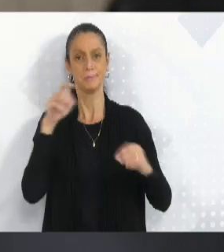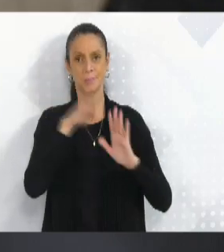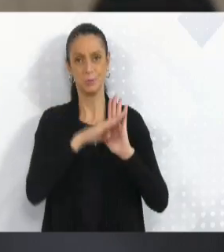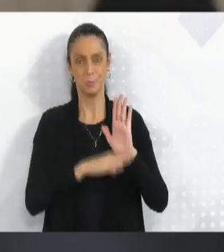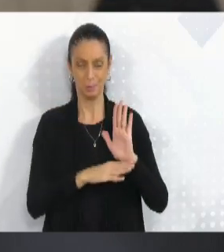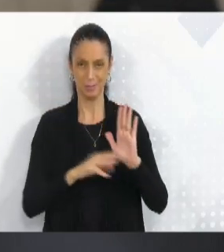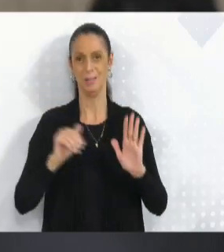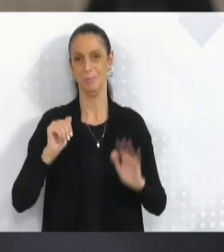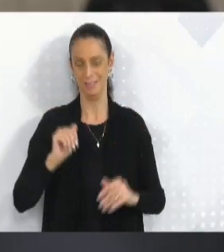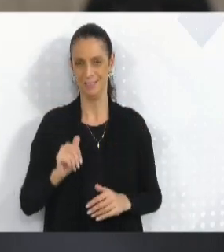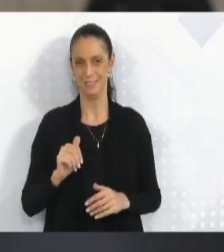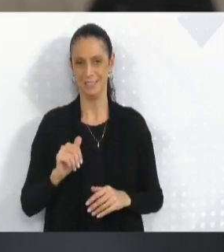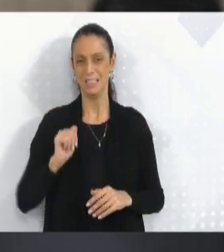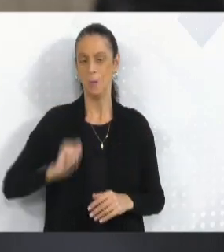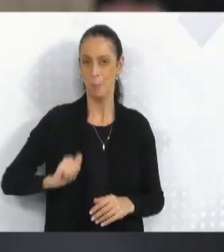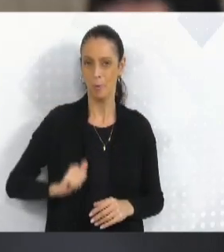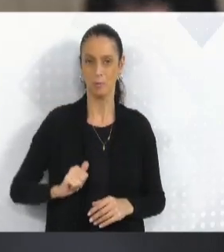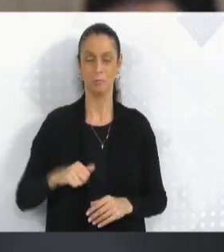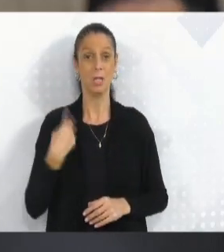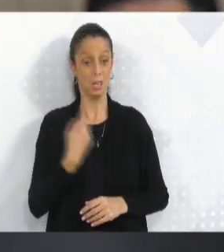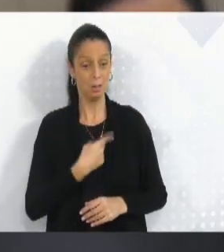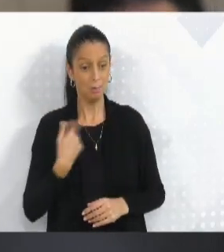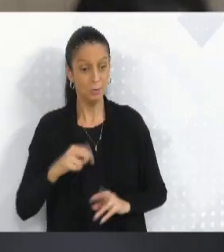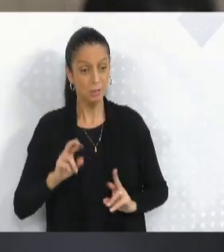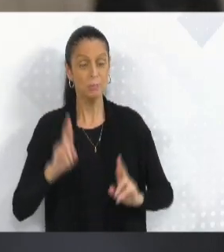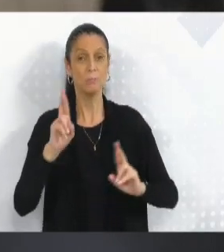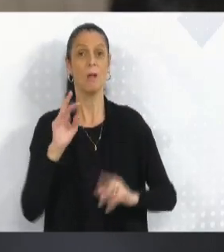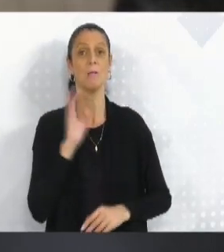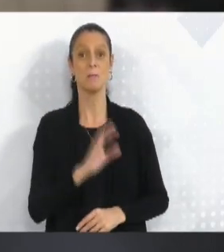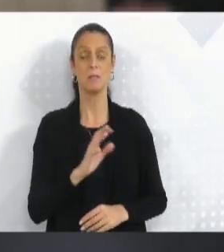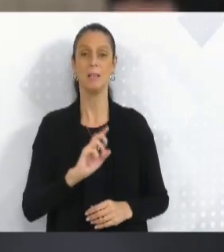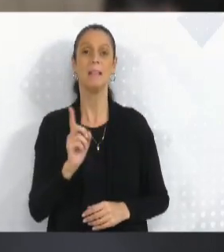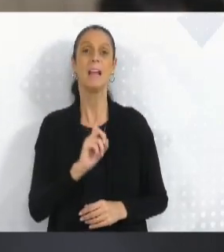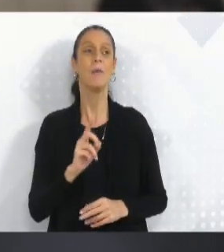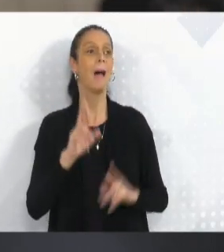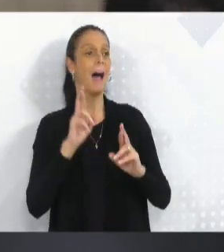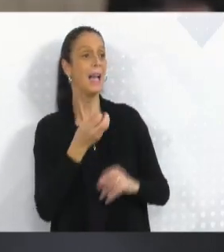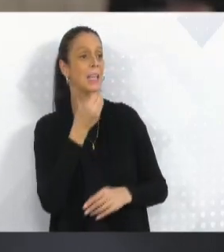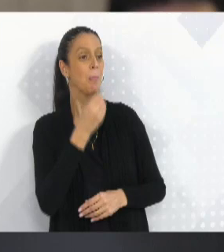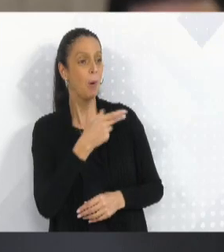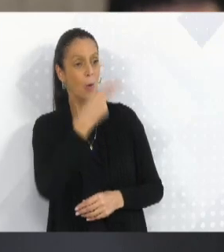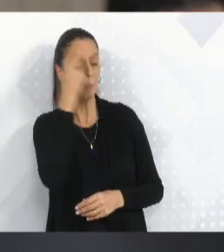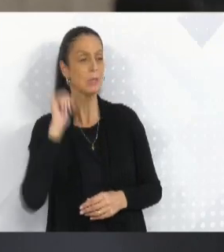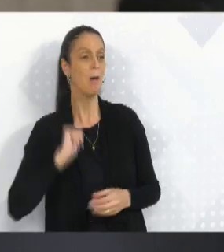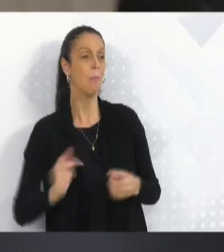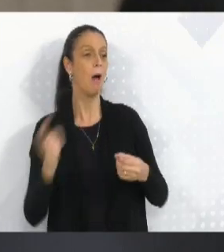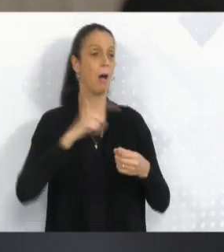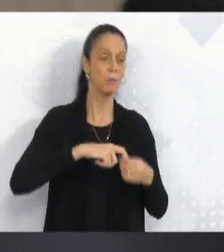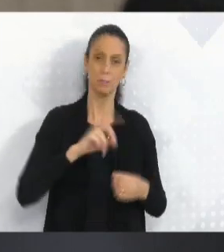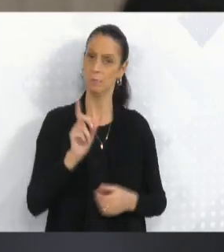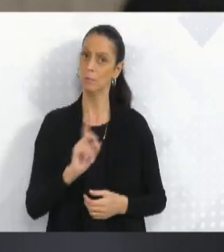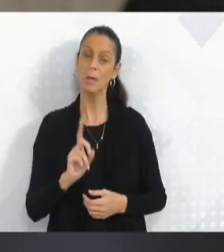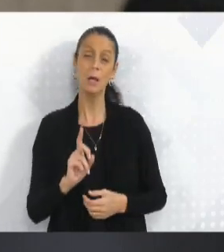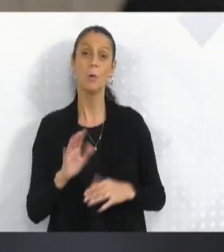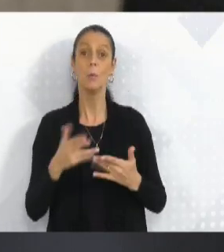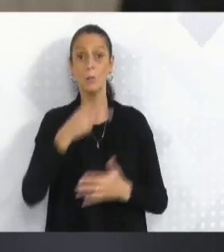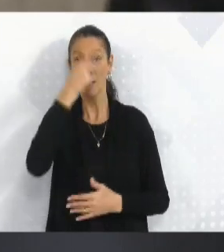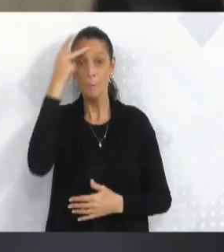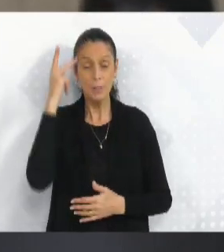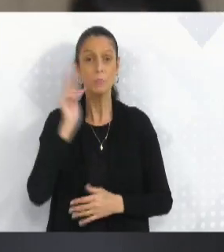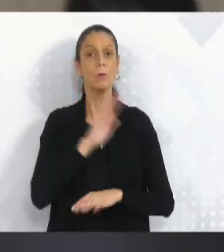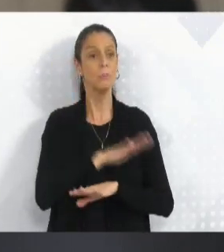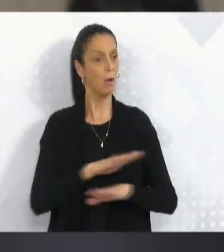entra Essa torcida que eu tenho essa torcida que todos nós entes políticos temos que fazer quanto sai